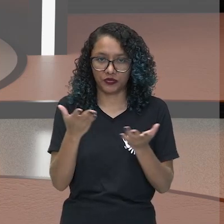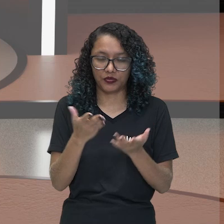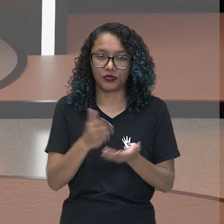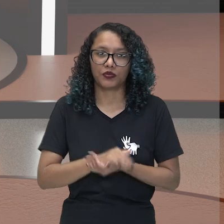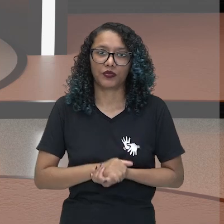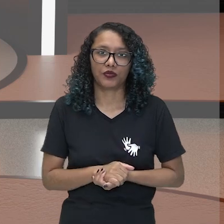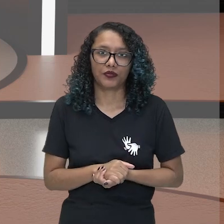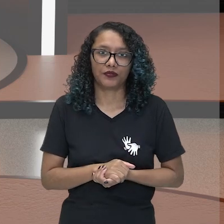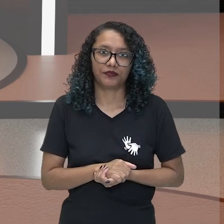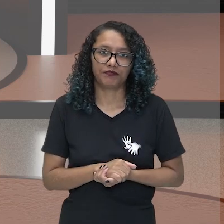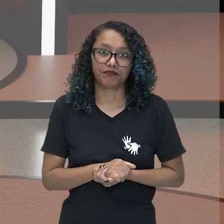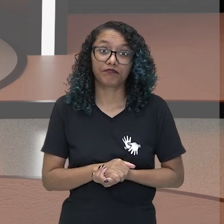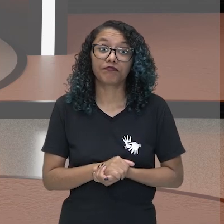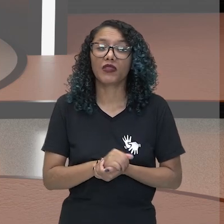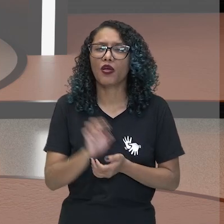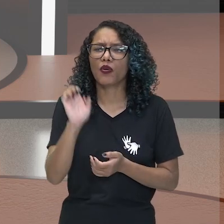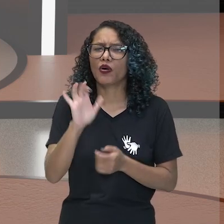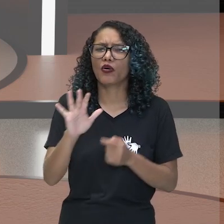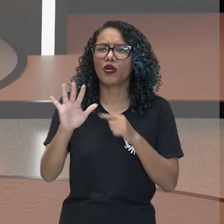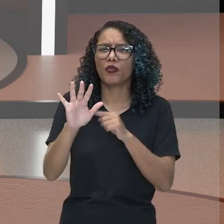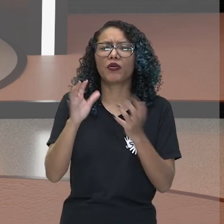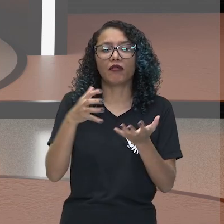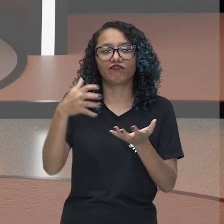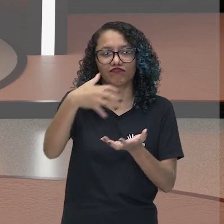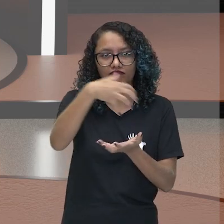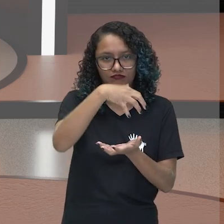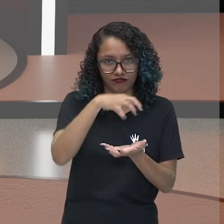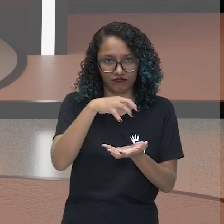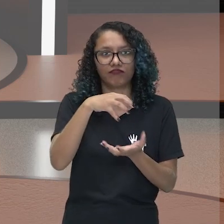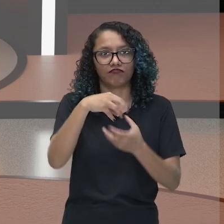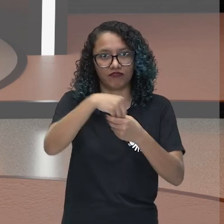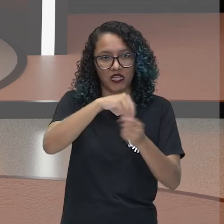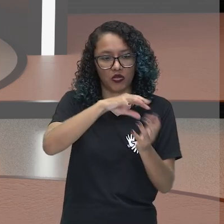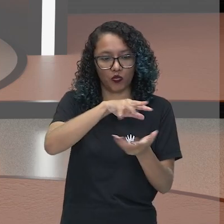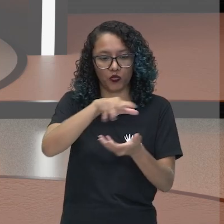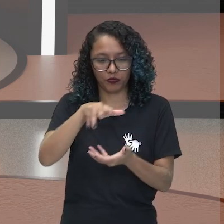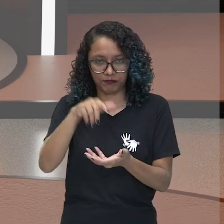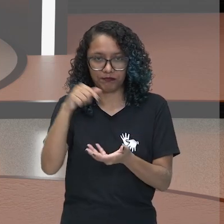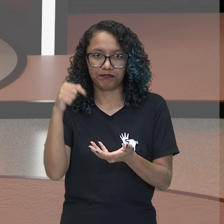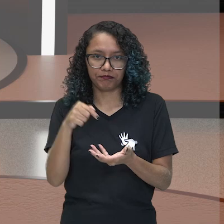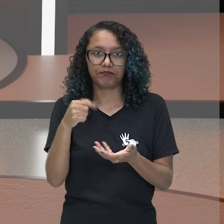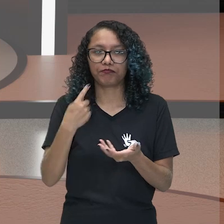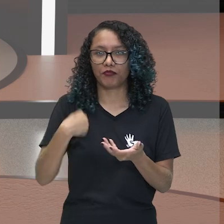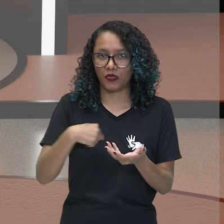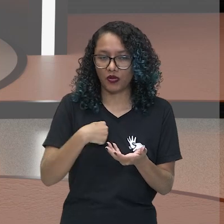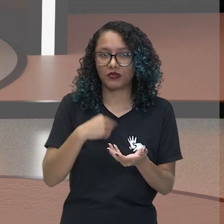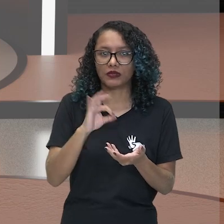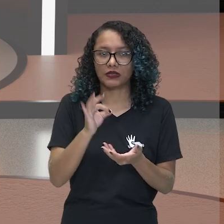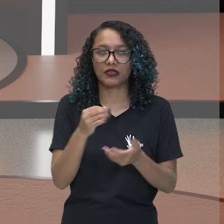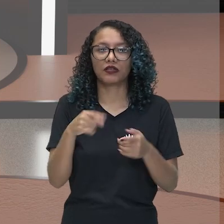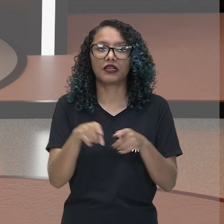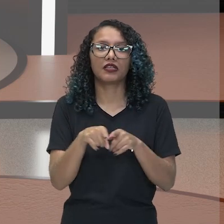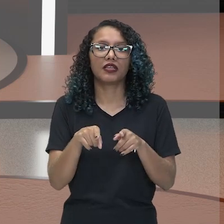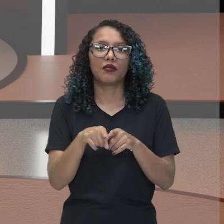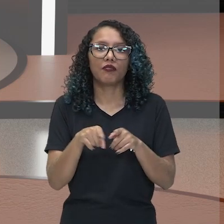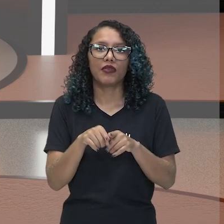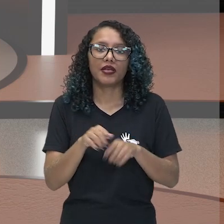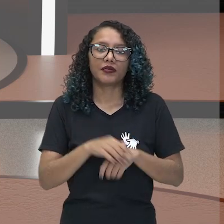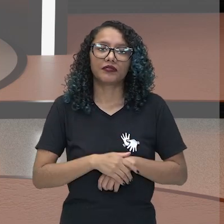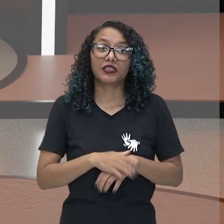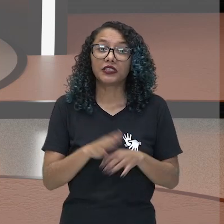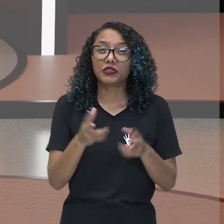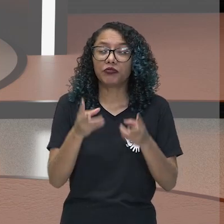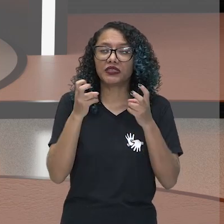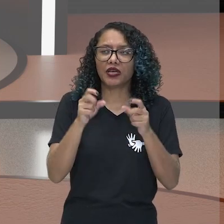6 continentes que a gente tem em nosso planeta. Lembrando que a gente vai ter aquela observação de que a Europa e a